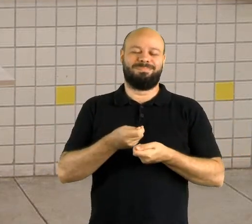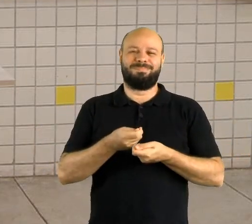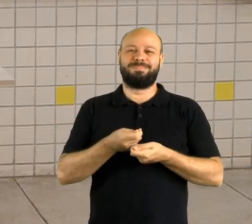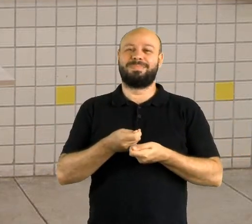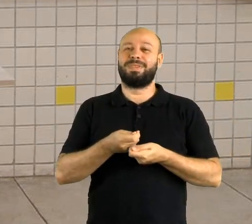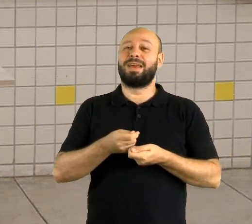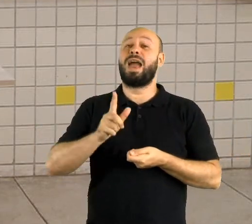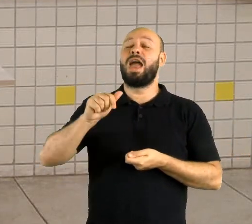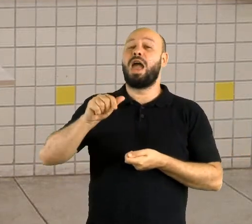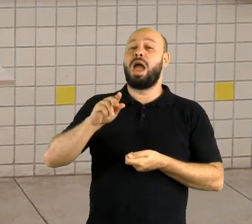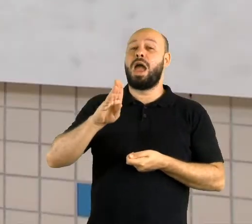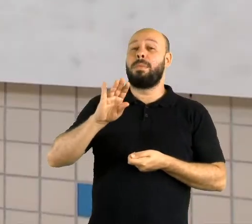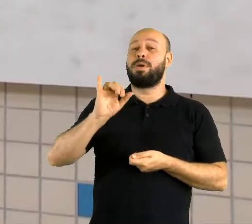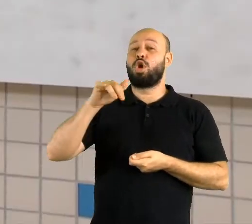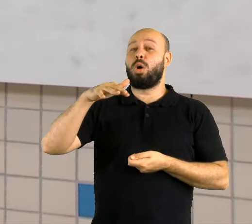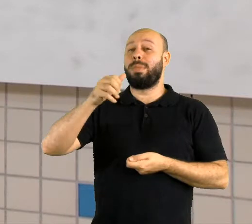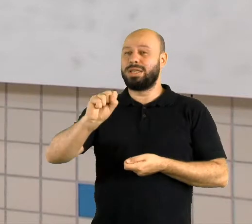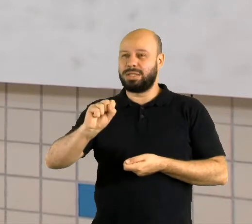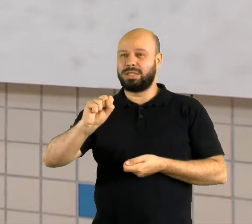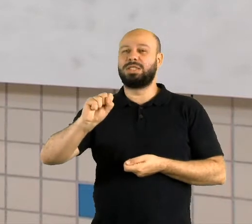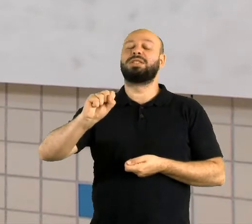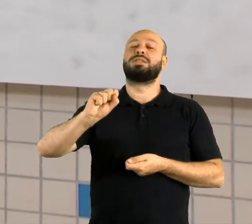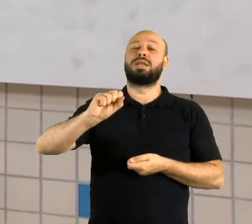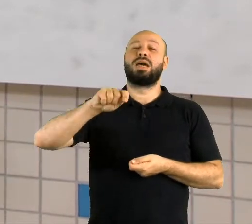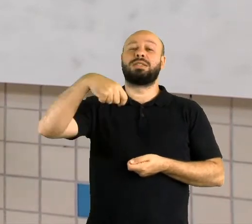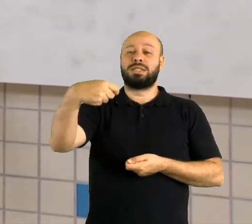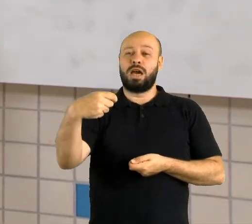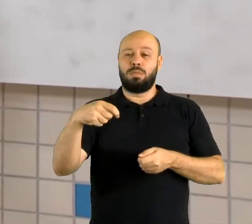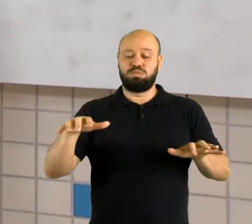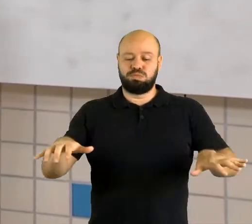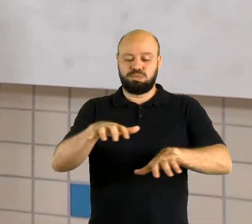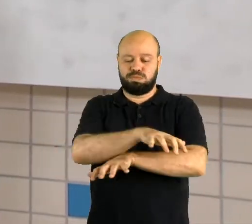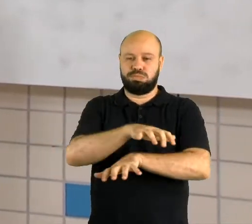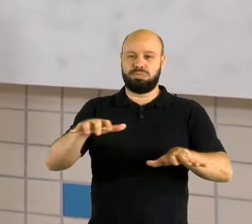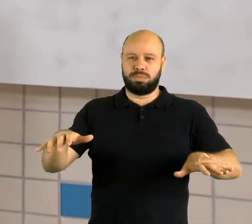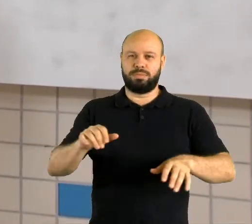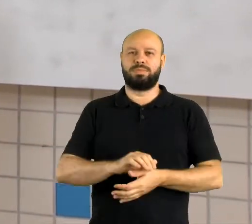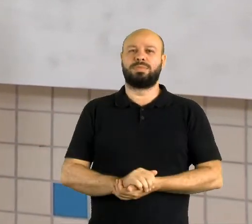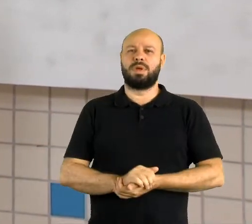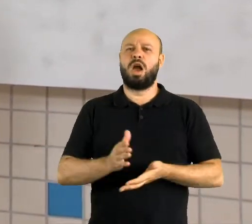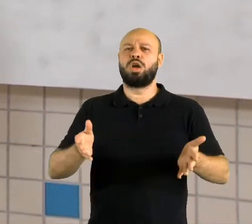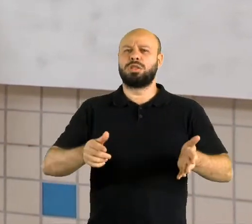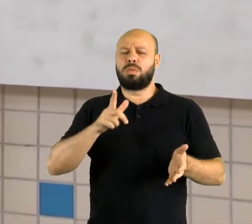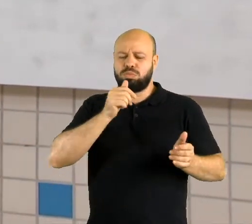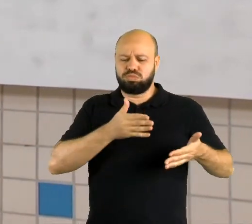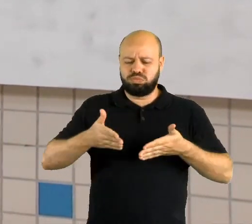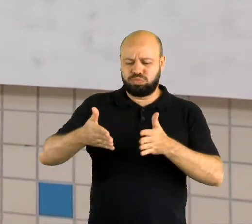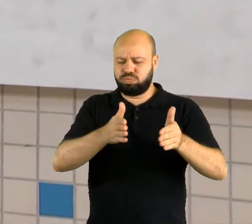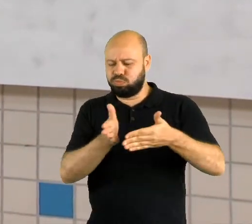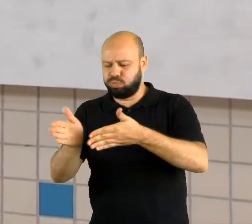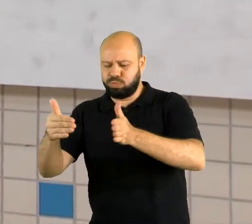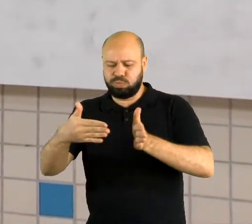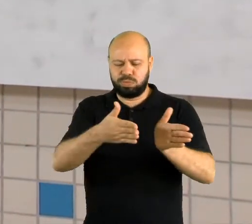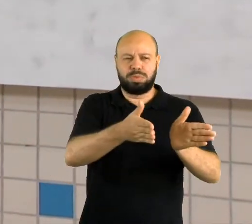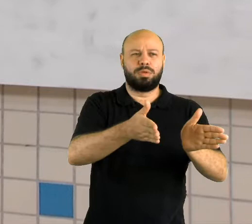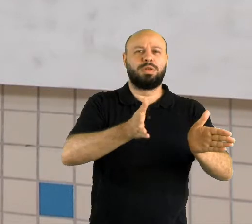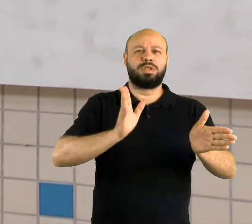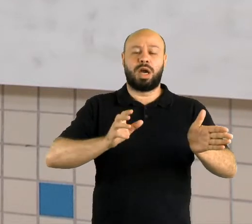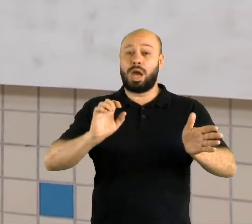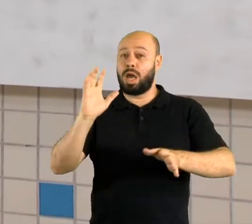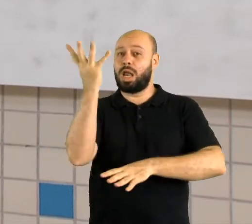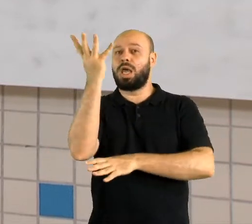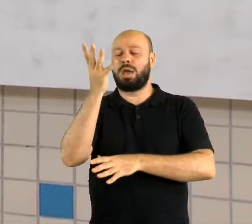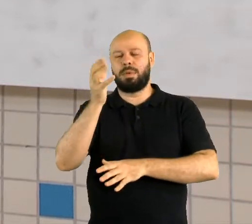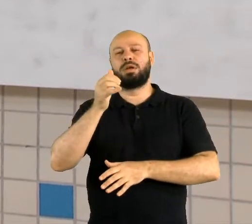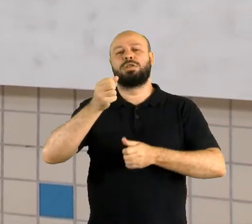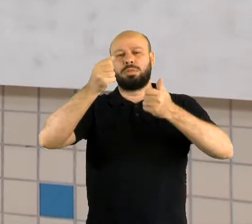é biomas. Só lembrando que nós já falamos sobre a hidrografia e sobre